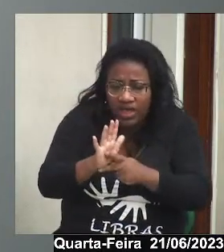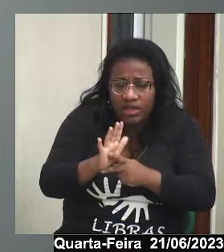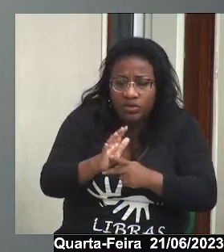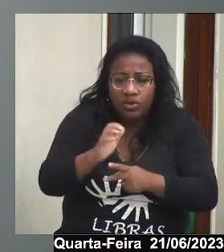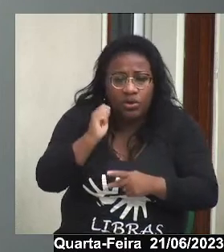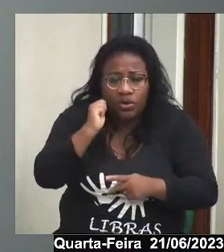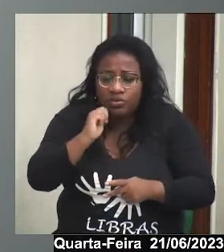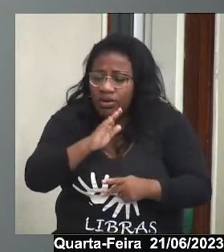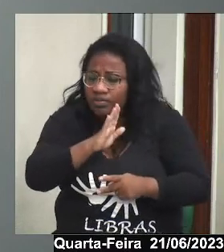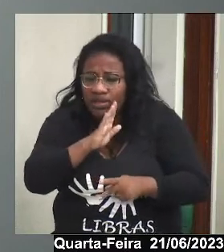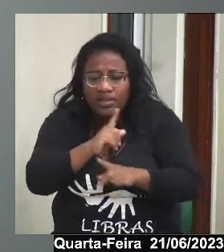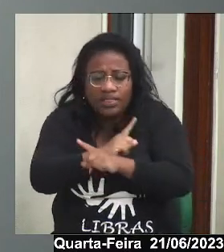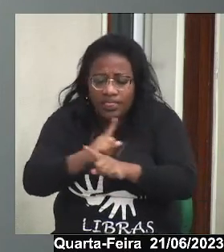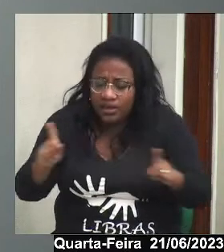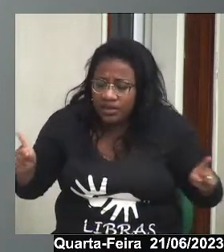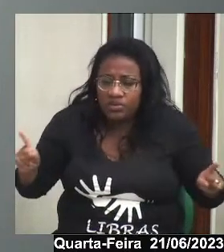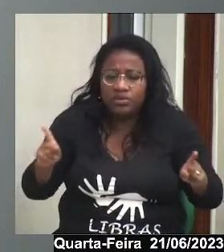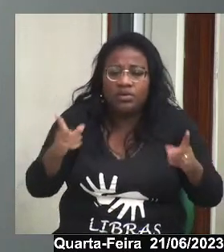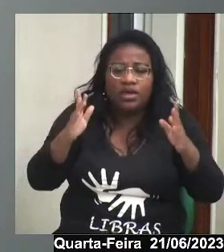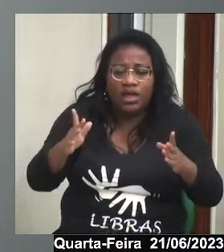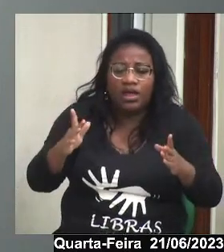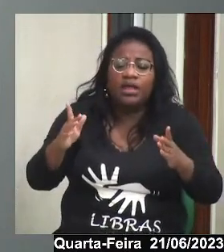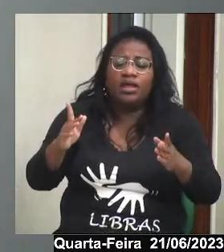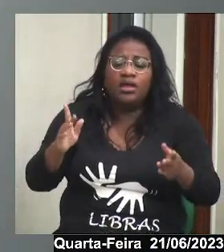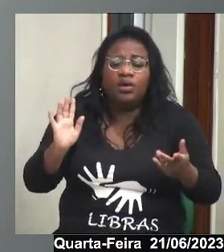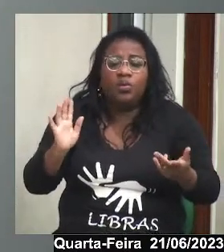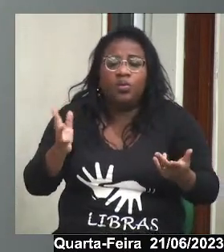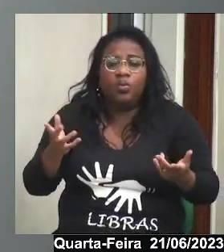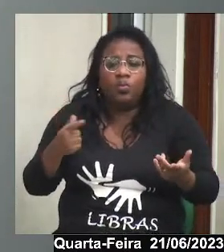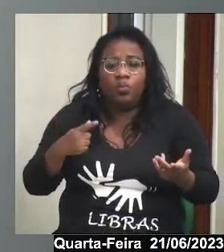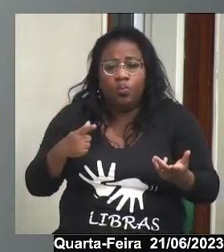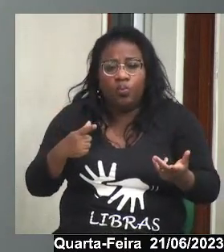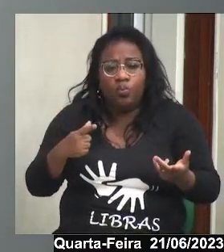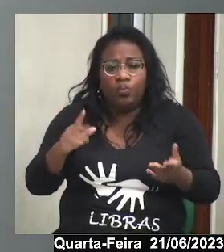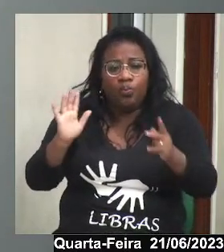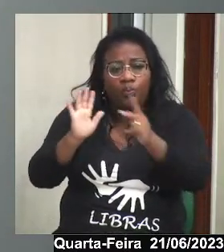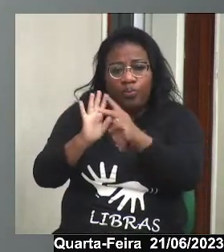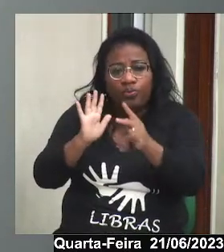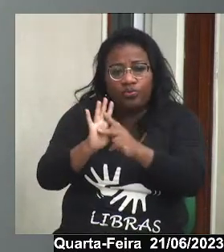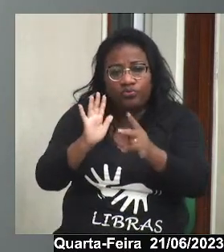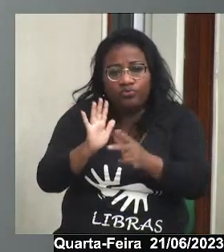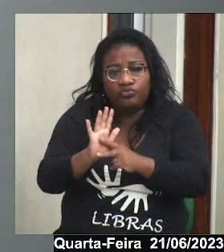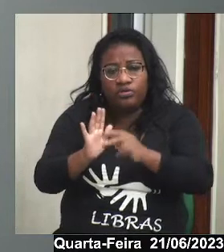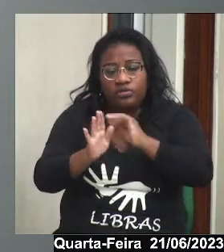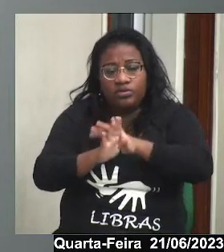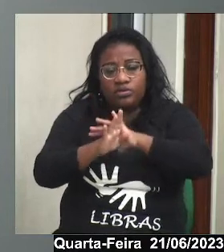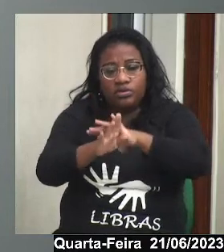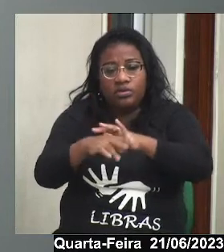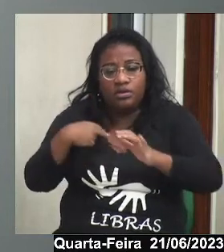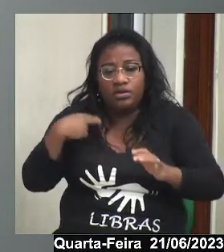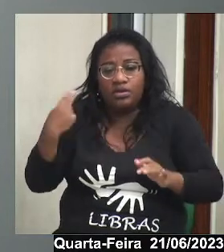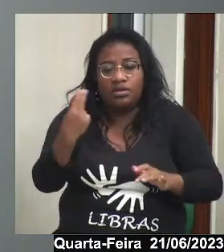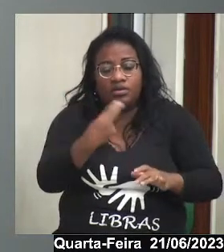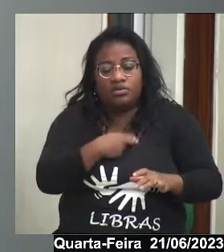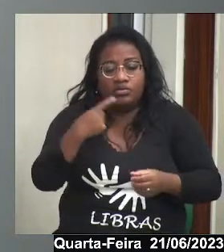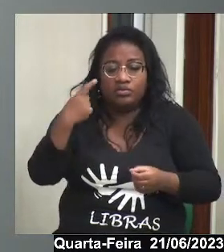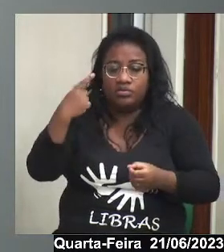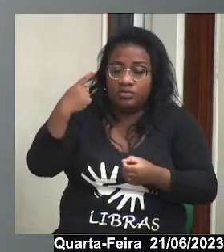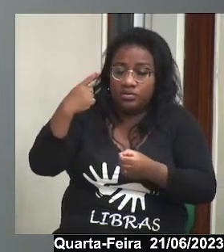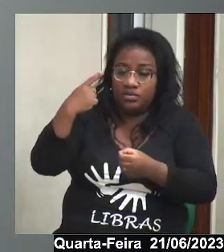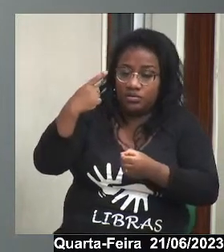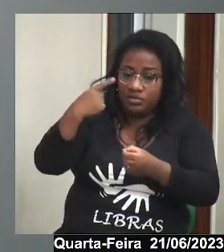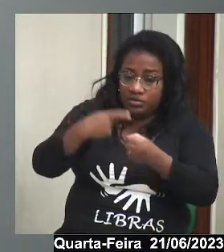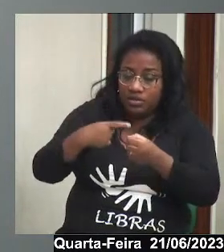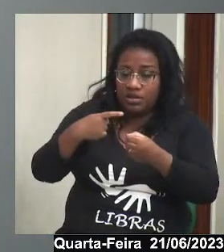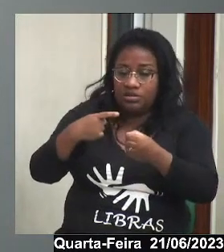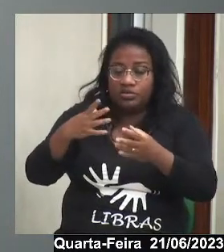do Alexandre, do Bobiléu, do Sander, do Gideon, é um projeto que beneficia a nossa cidade. E eu espero que os senhores tenham a mão na consciência para a semana que vem